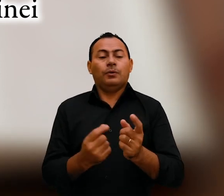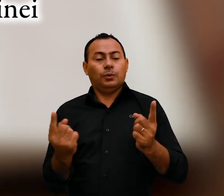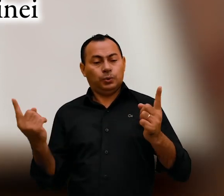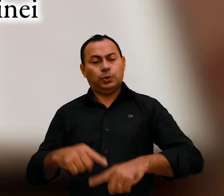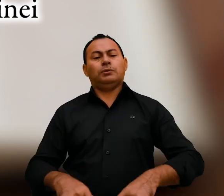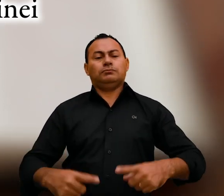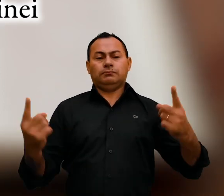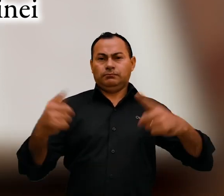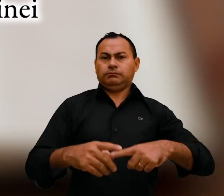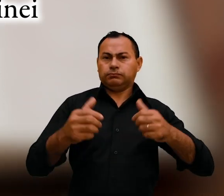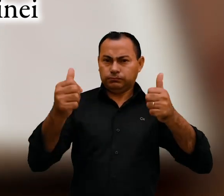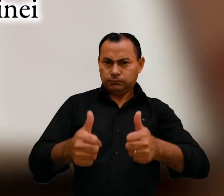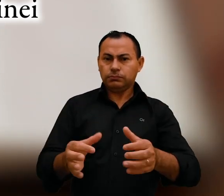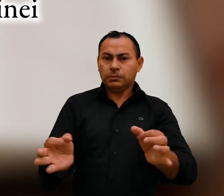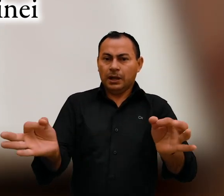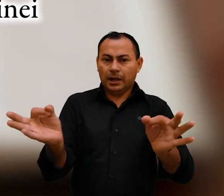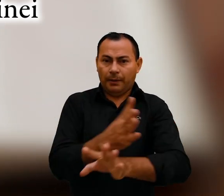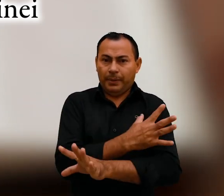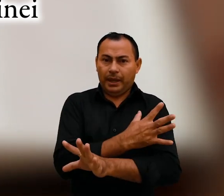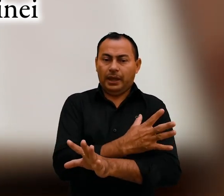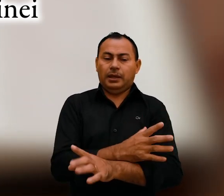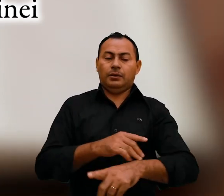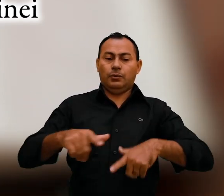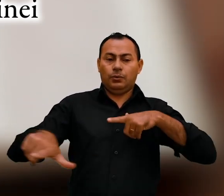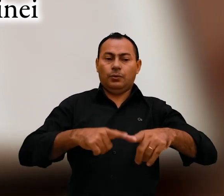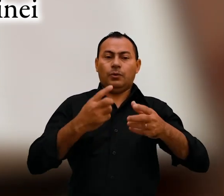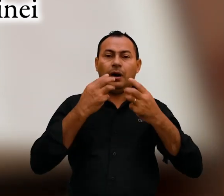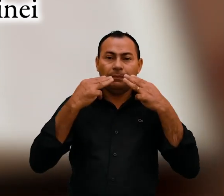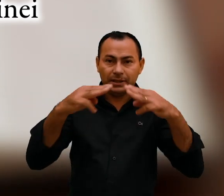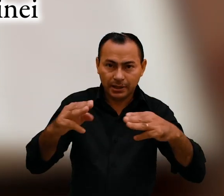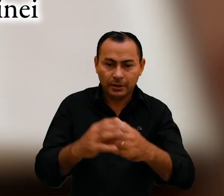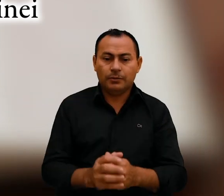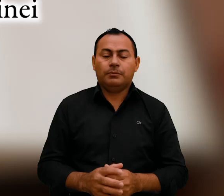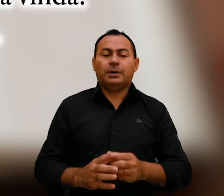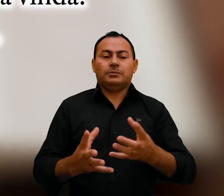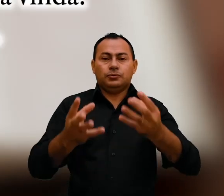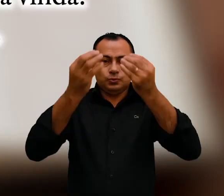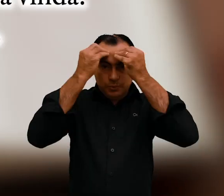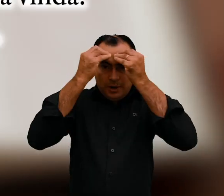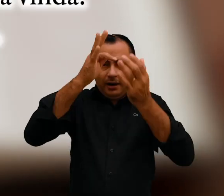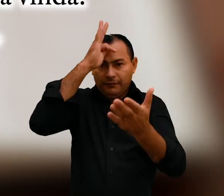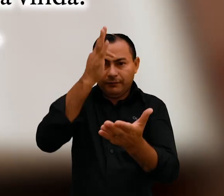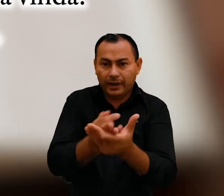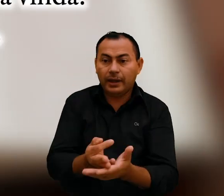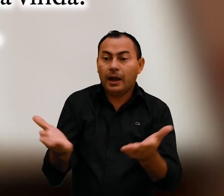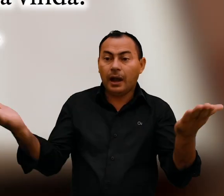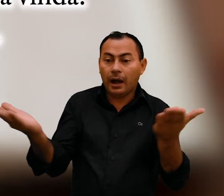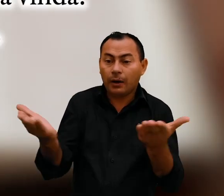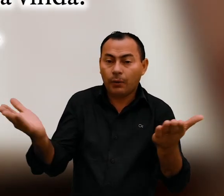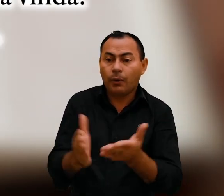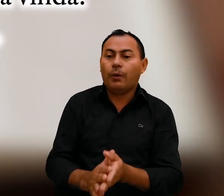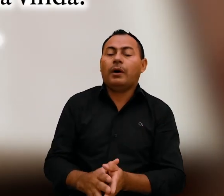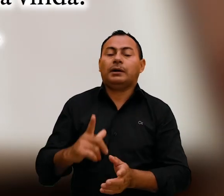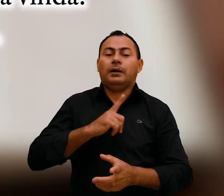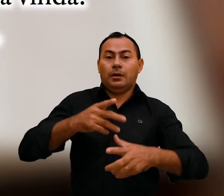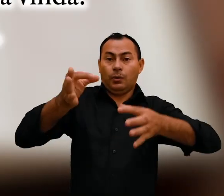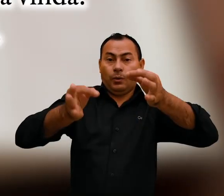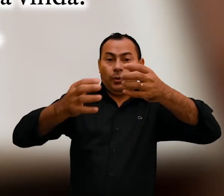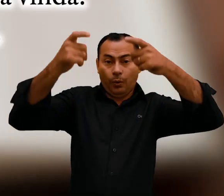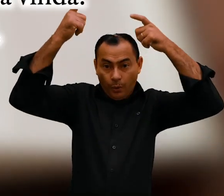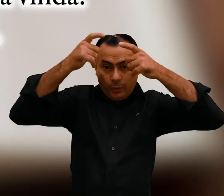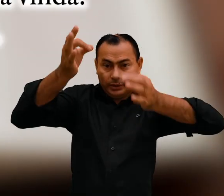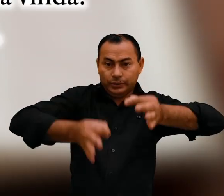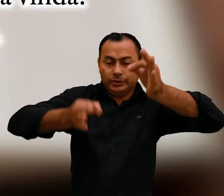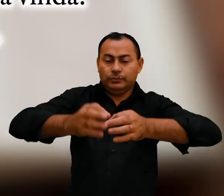combati O Bom Combate terminei a corrida guardei a fé agora me está reservada a